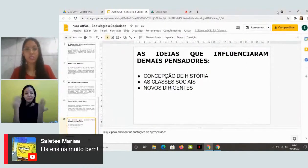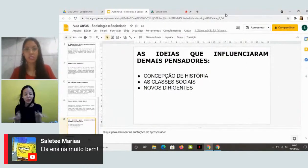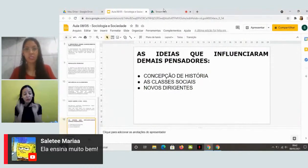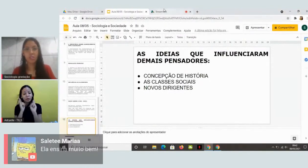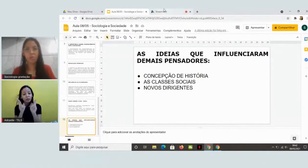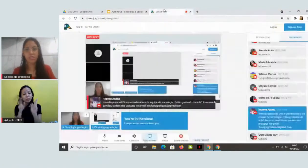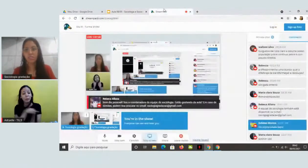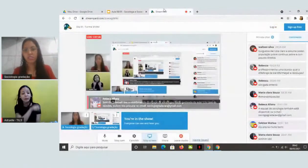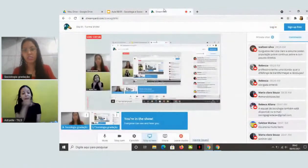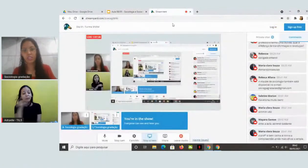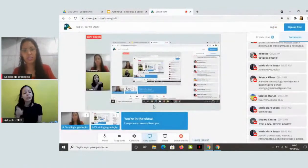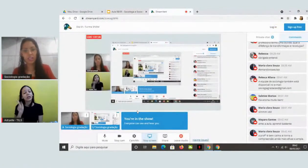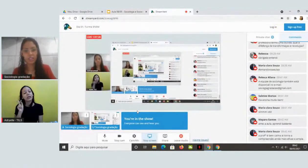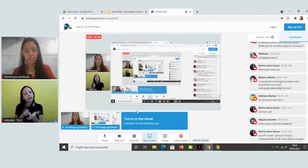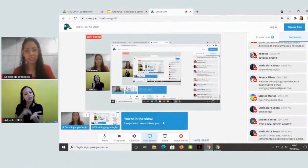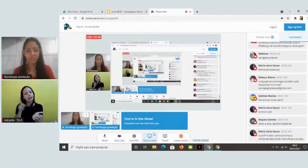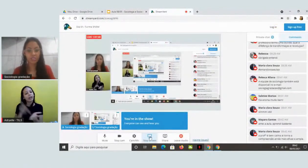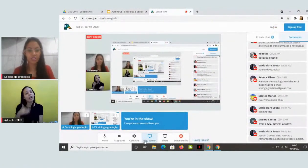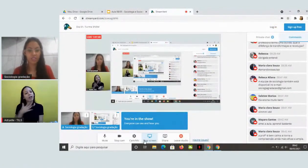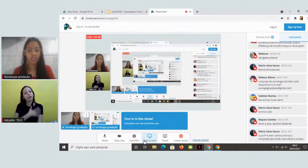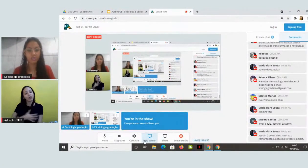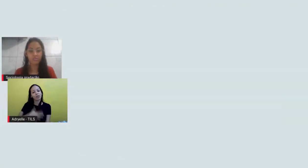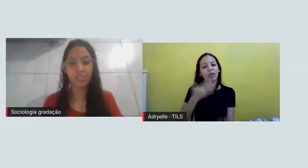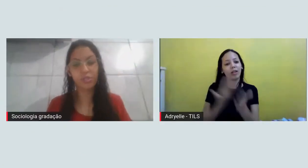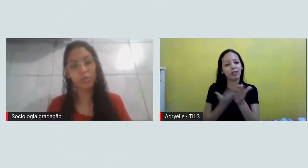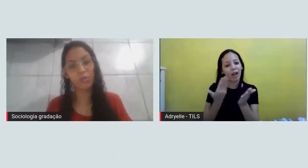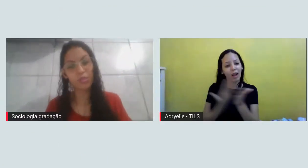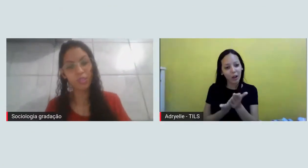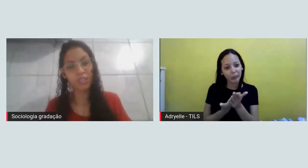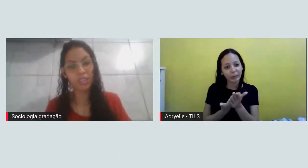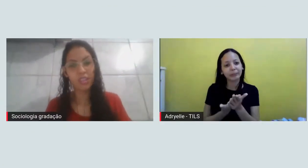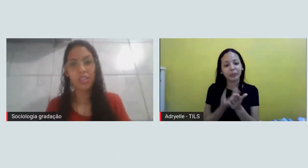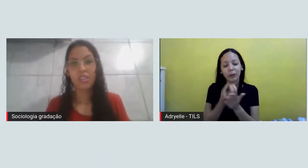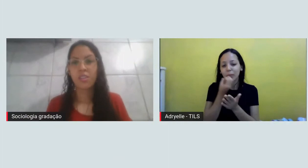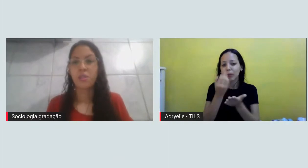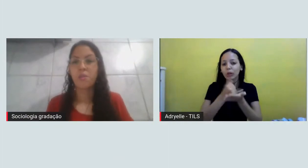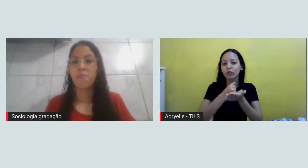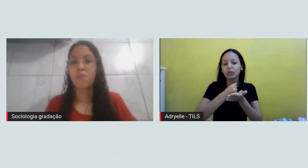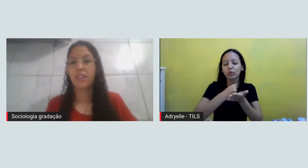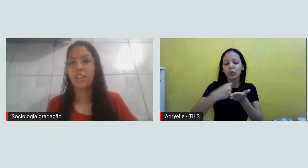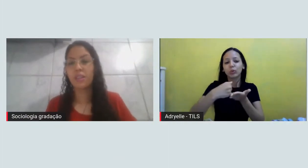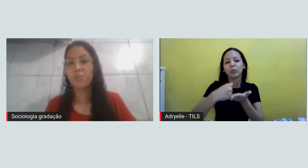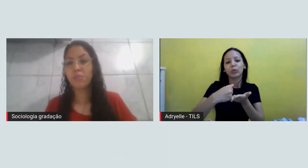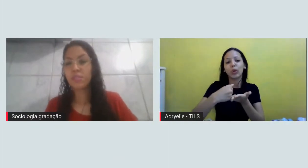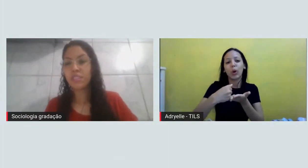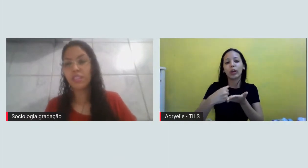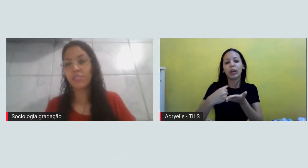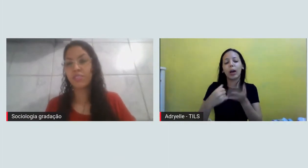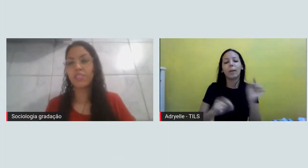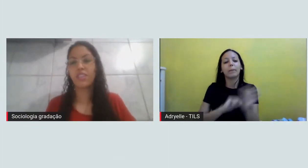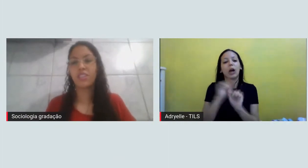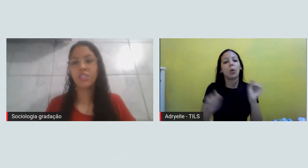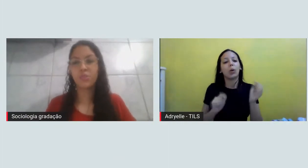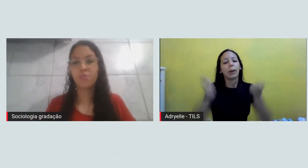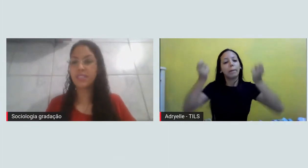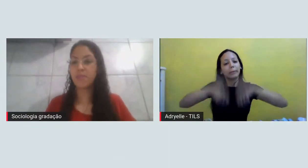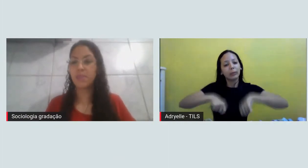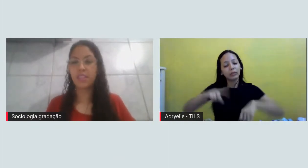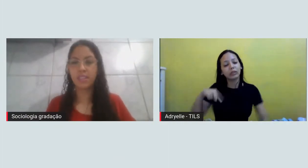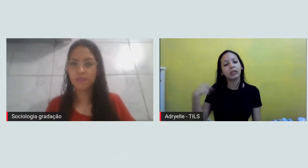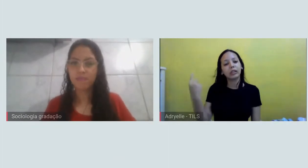que vocês tenham realmente gostado da aula, ela foi introdutória, para poder